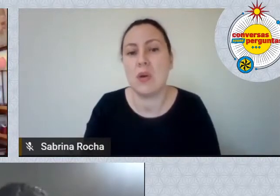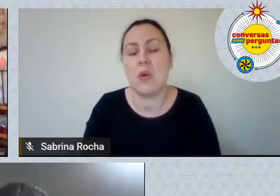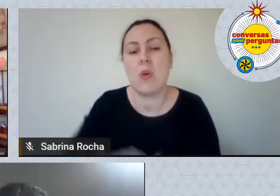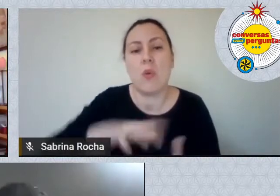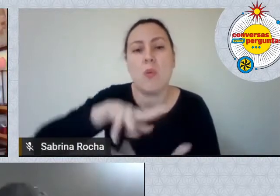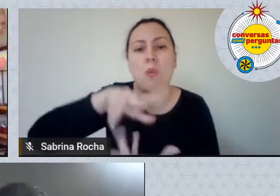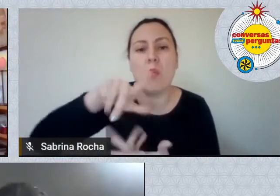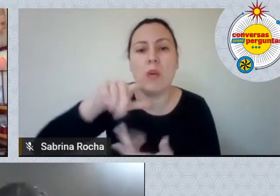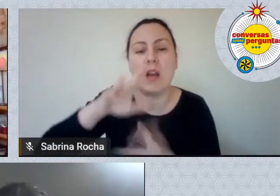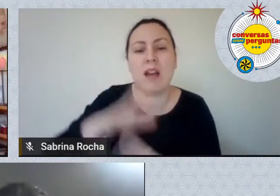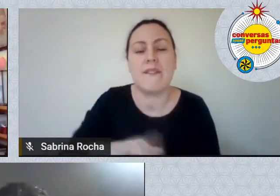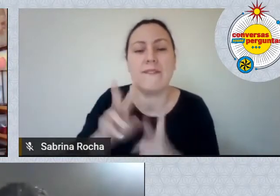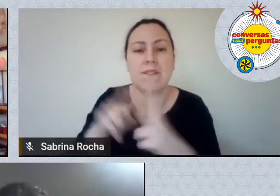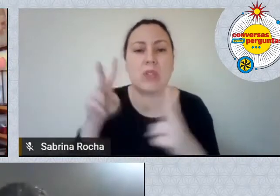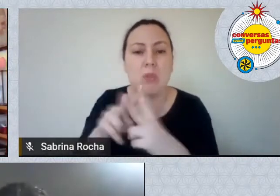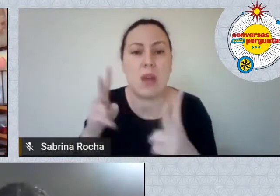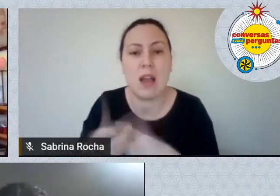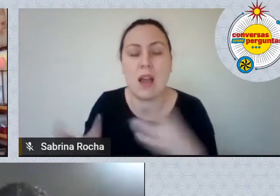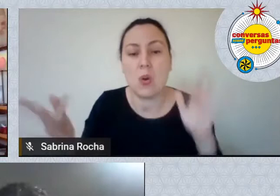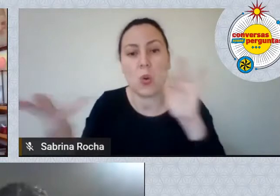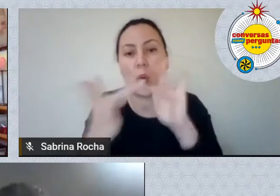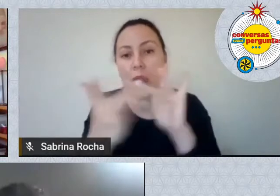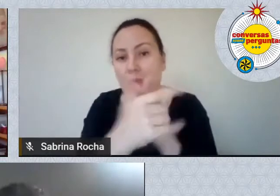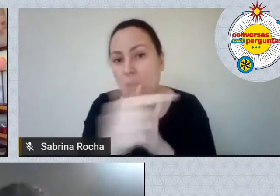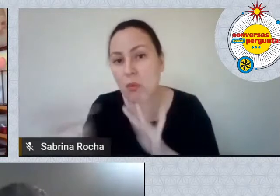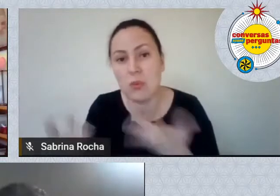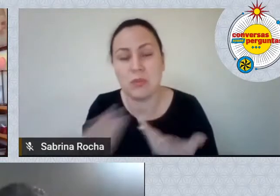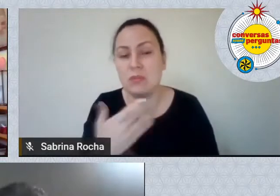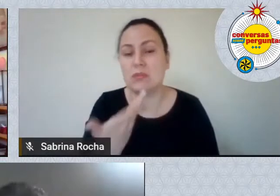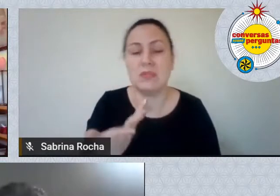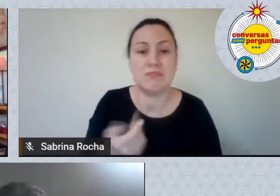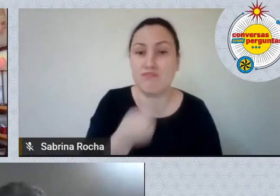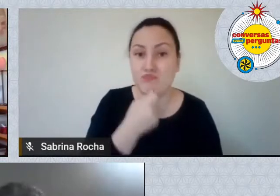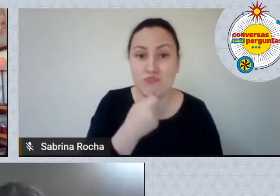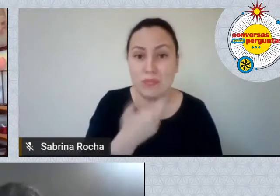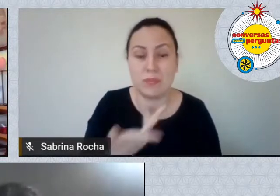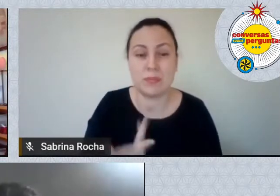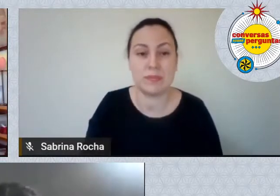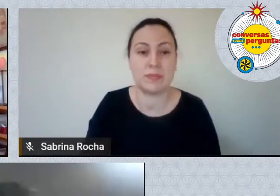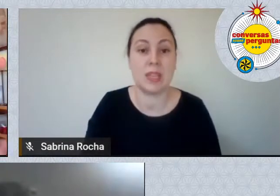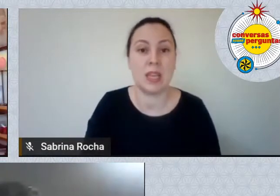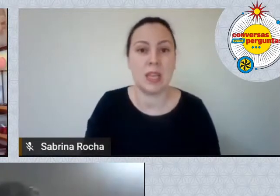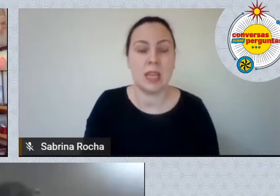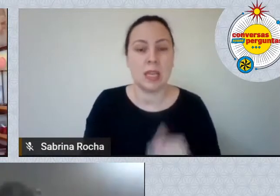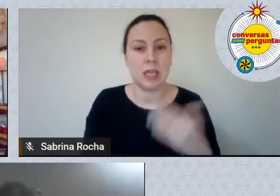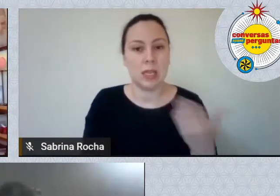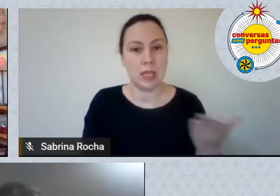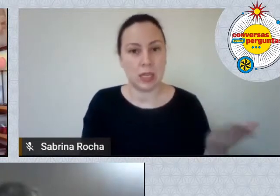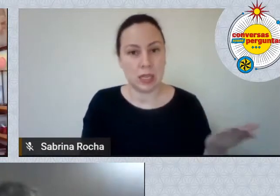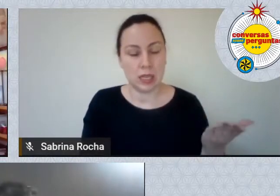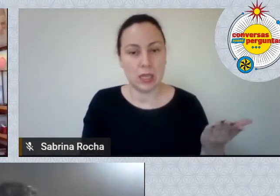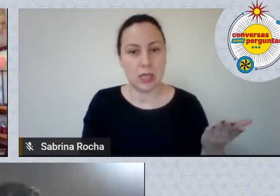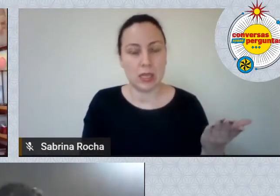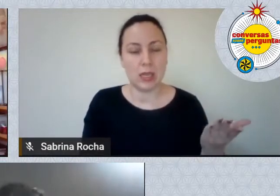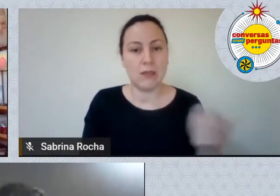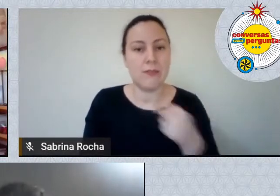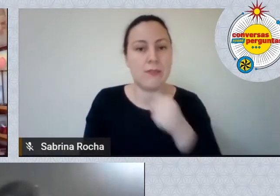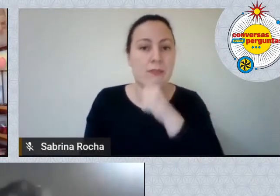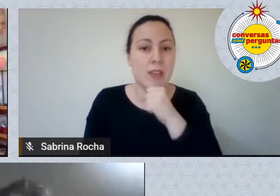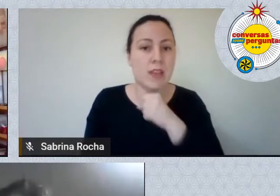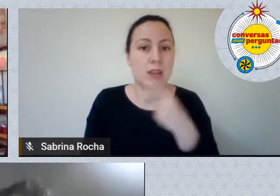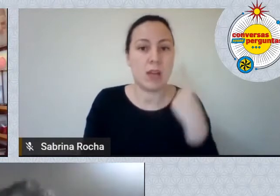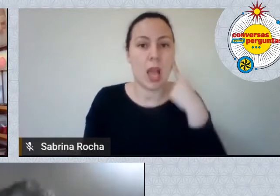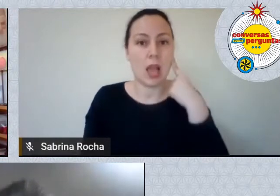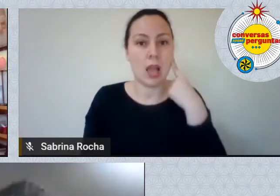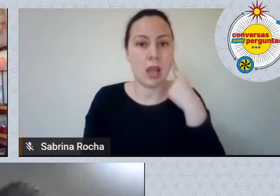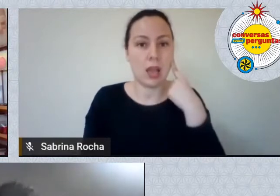digital, sem convívio social, retomando isso, e na outra ponta, idosos, né, que descobriram subitamente que são um